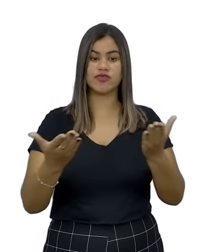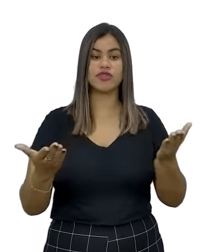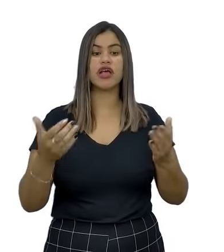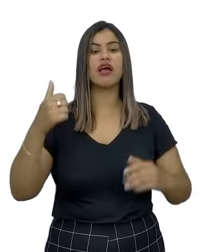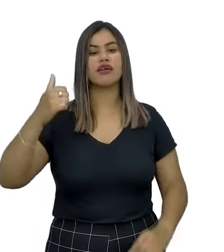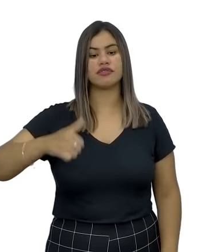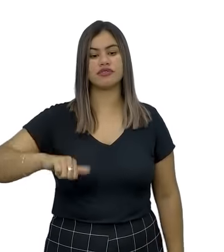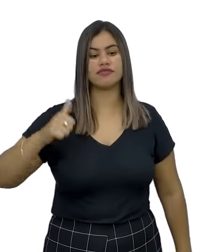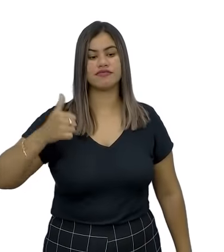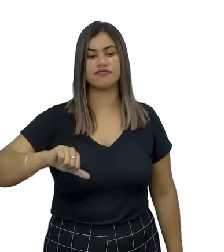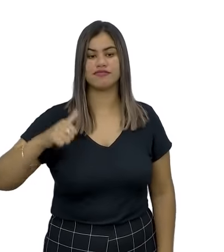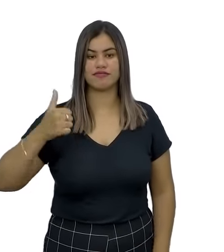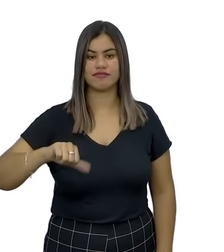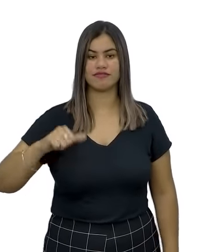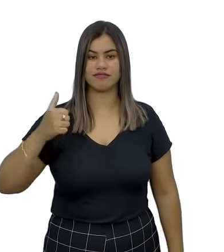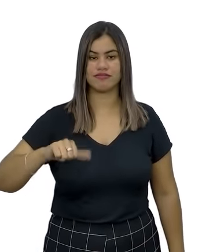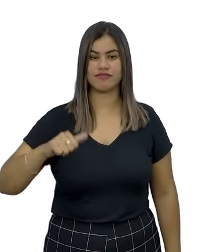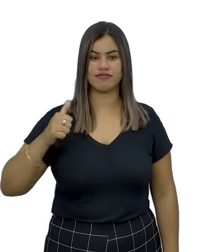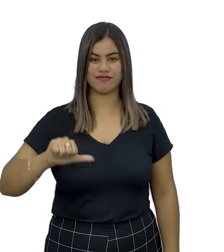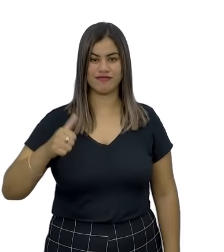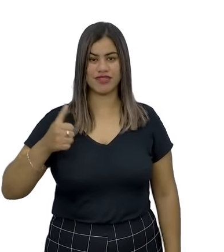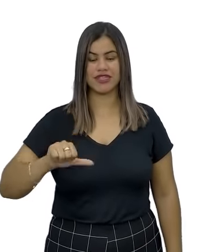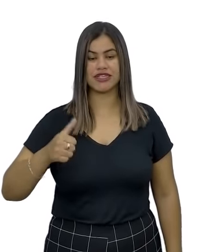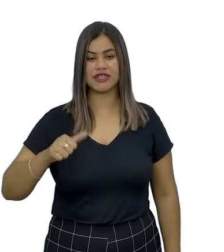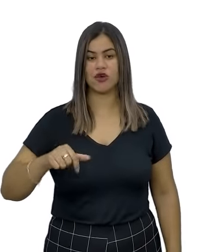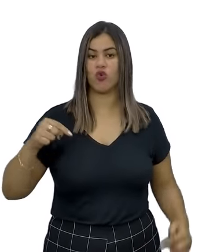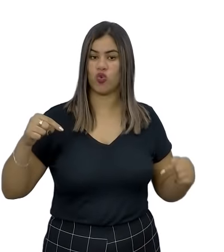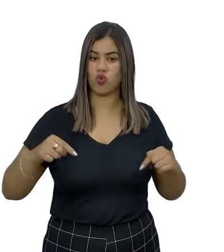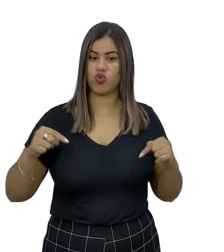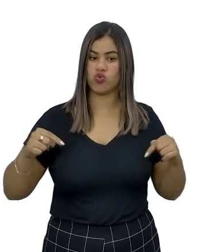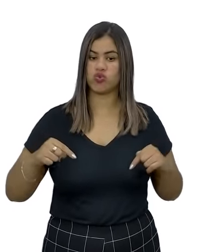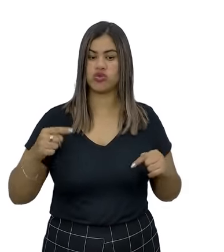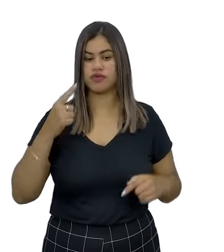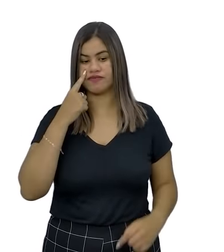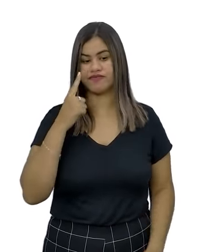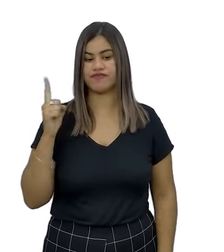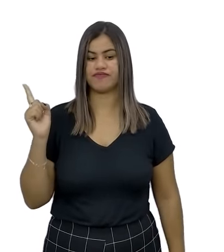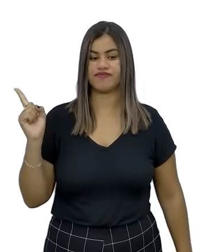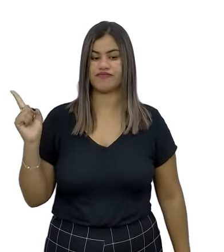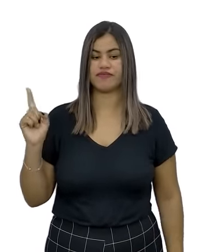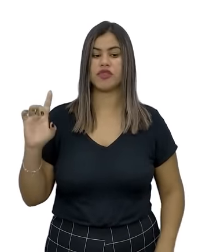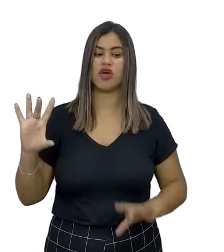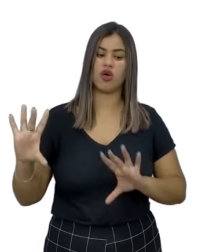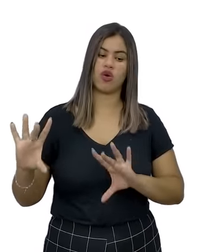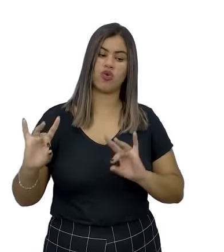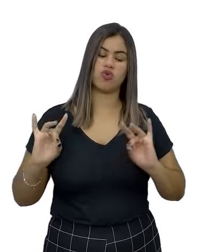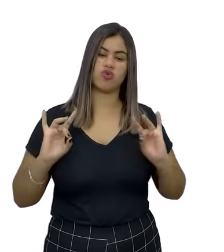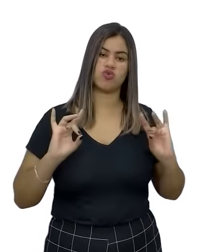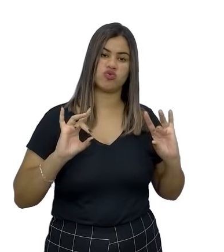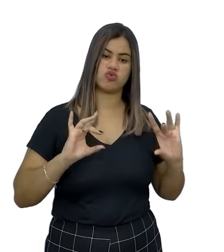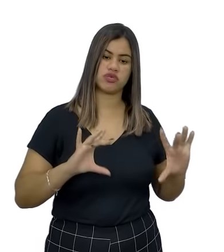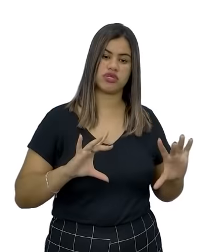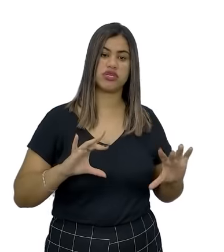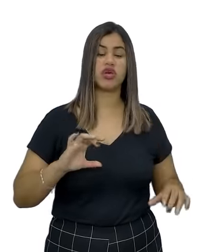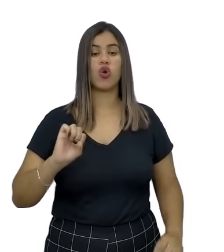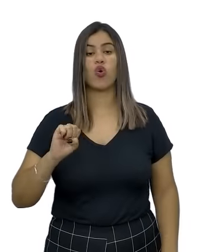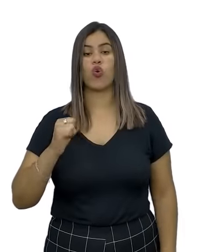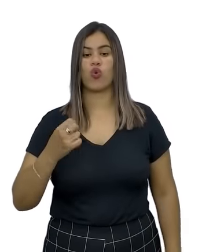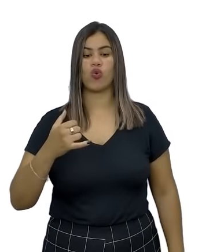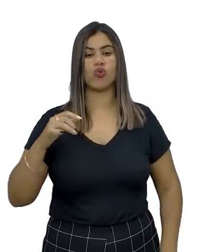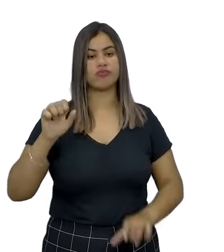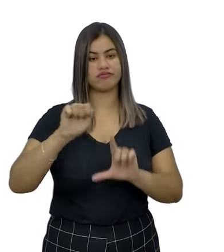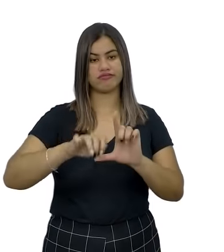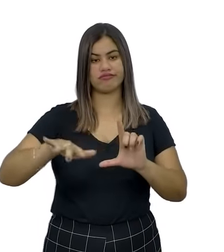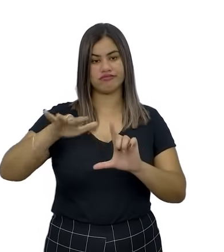a avaliação de vocês. Vocês têm aí o link, né? Apontem o celular para o QR Code